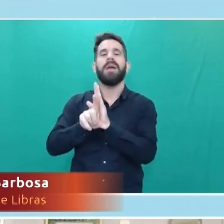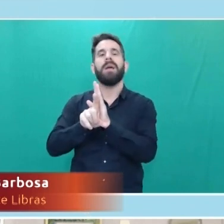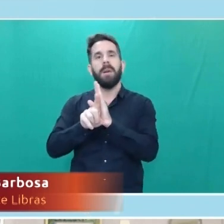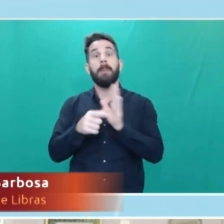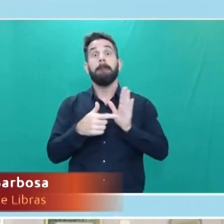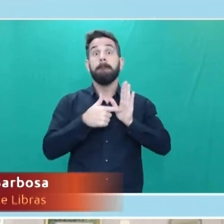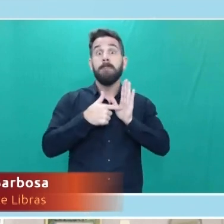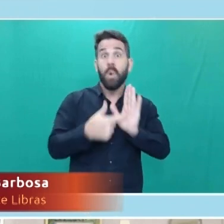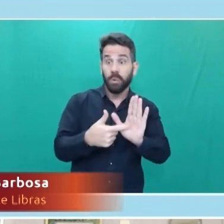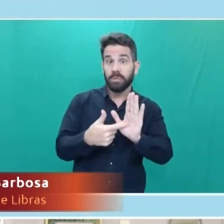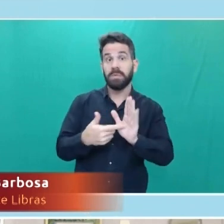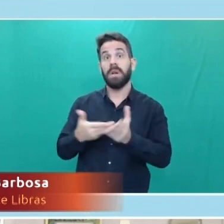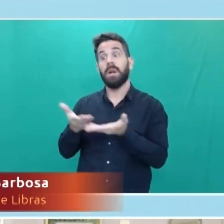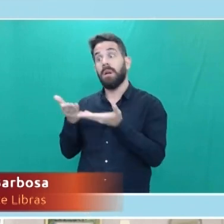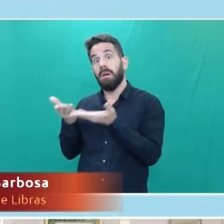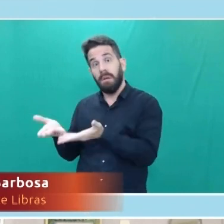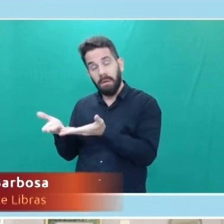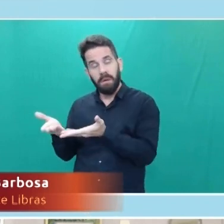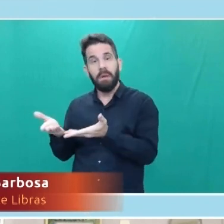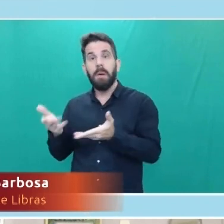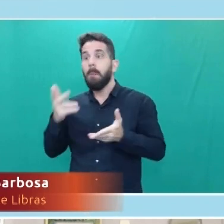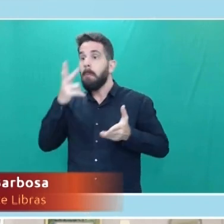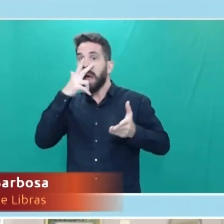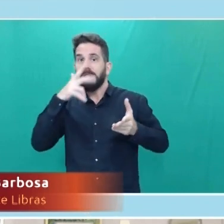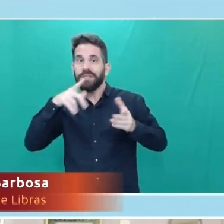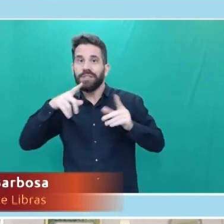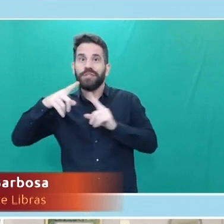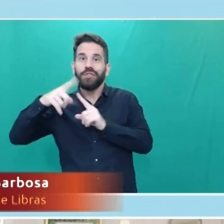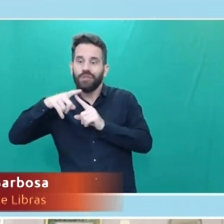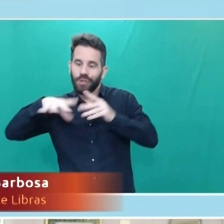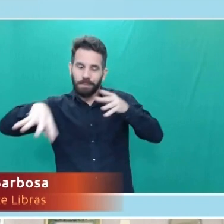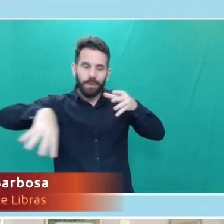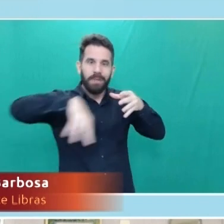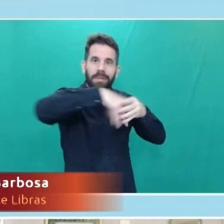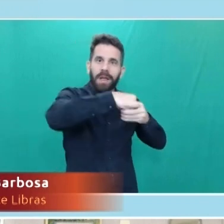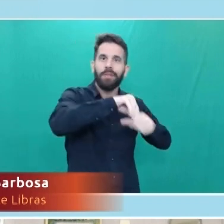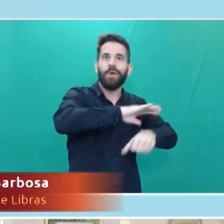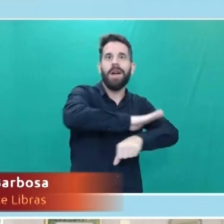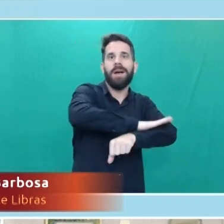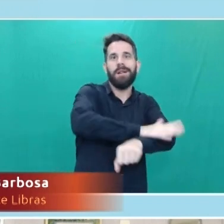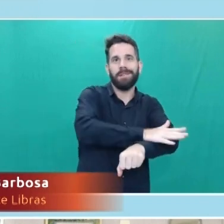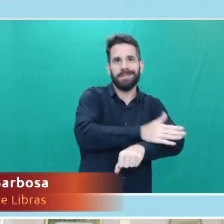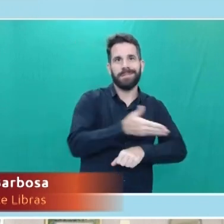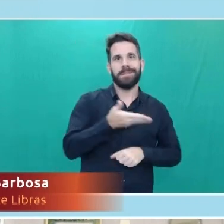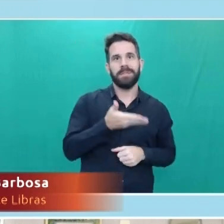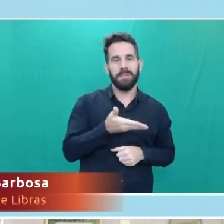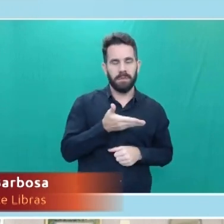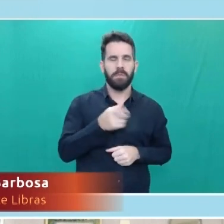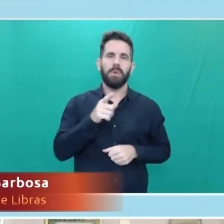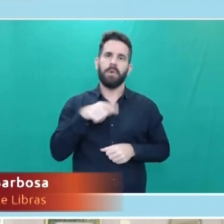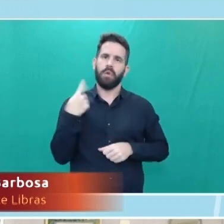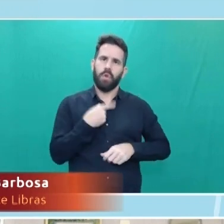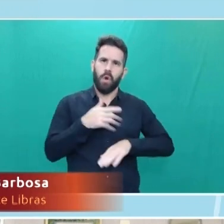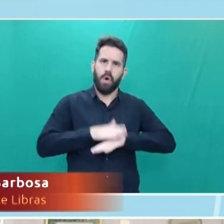como uma espécie do crime de racismo, né? Foi essa reivindicação da população que foi concretizada na